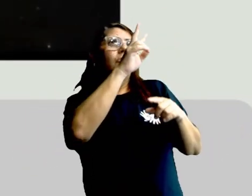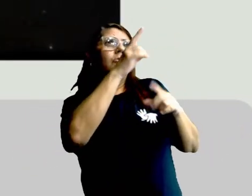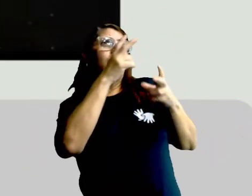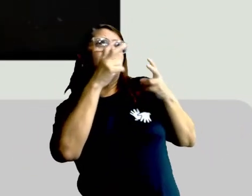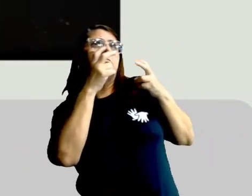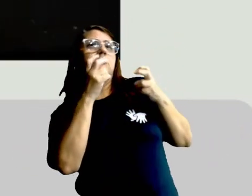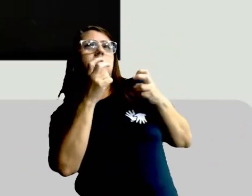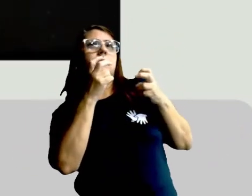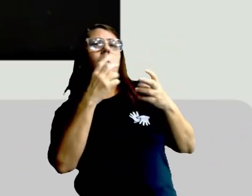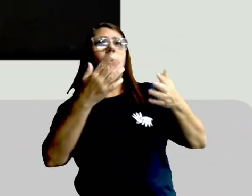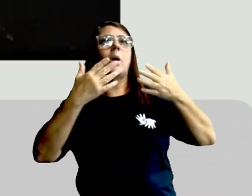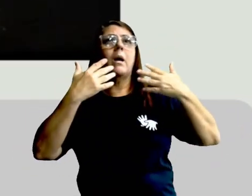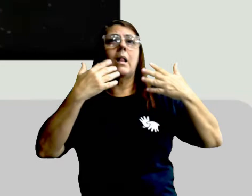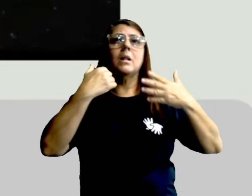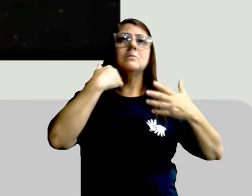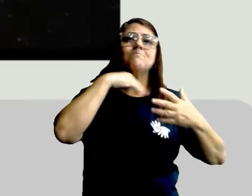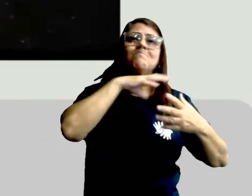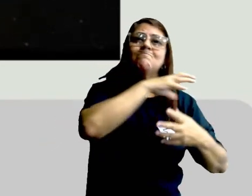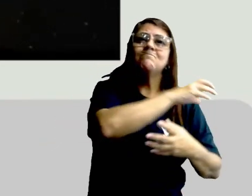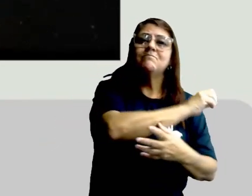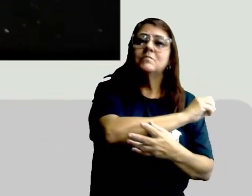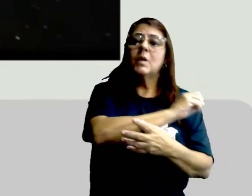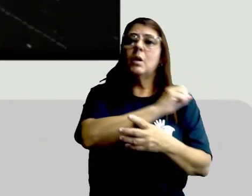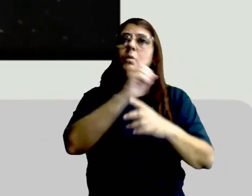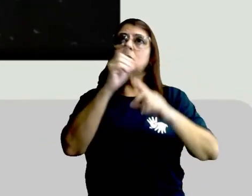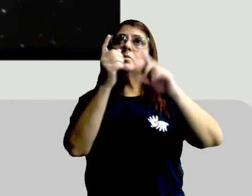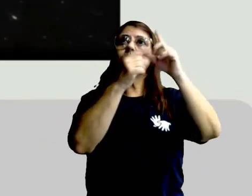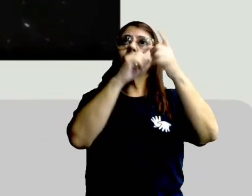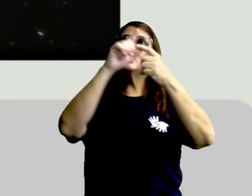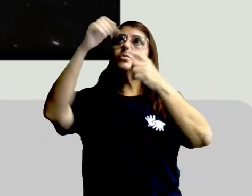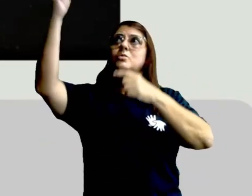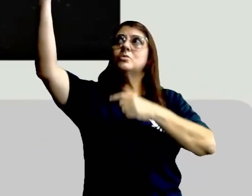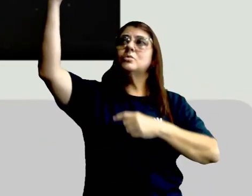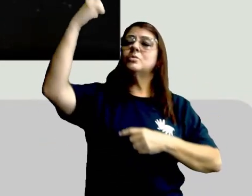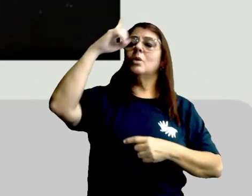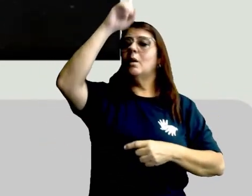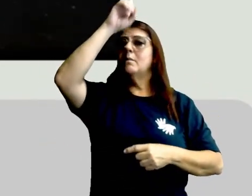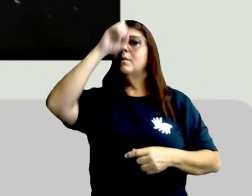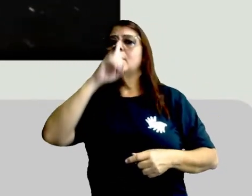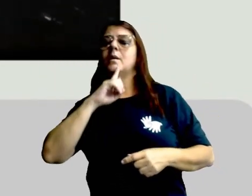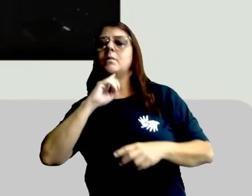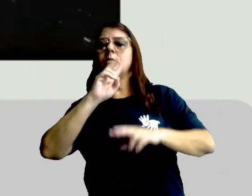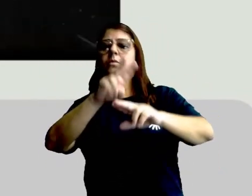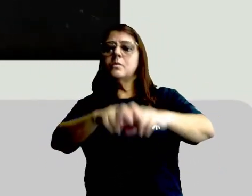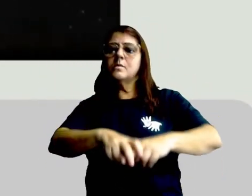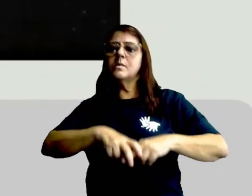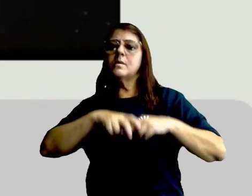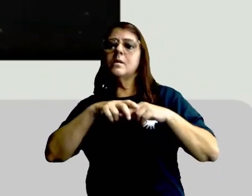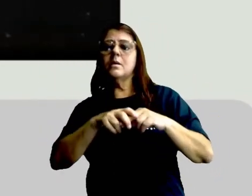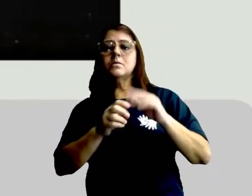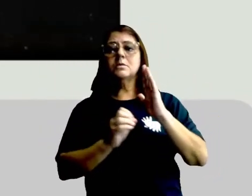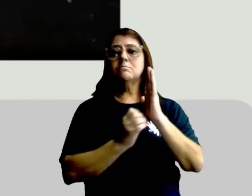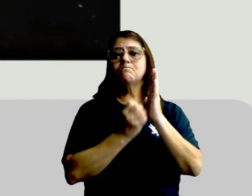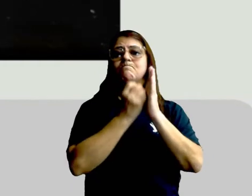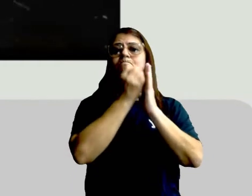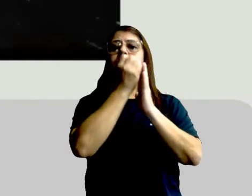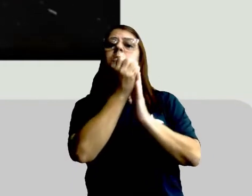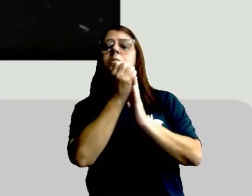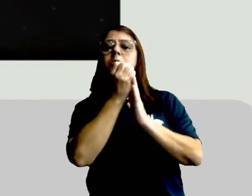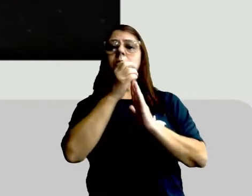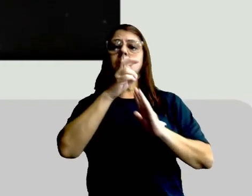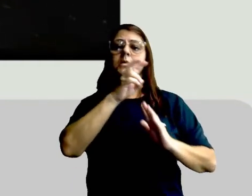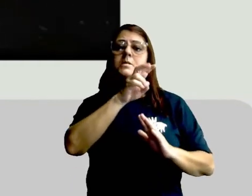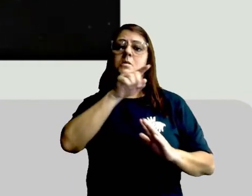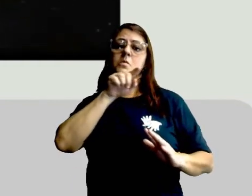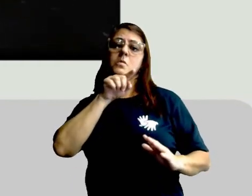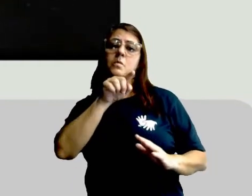sua temperatura. Nosso Sol produz mais luz amarela do que qualquer outra cor, porque sua temperatura superficial é